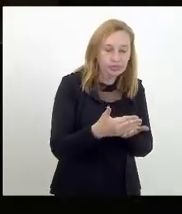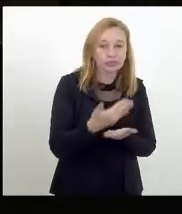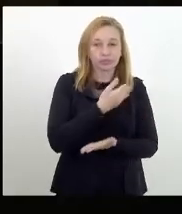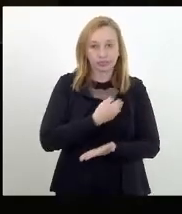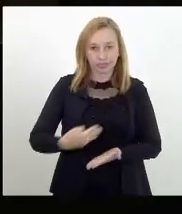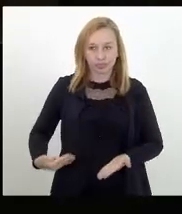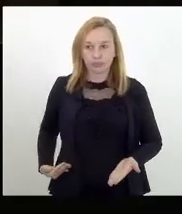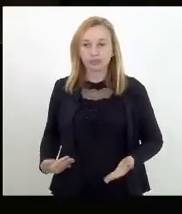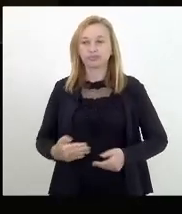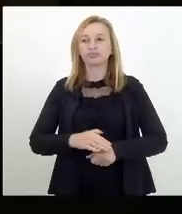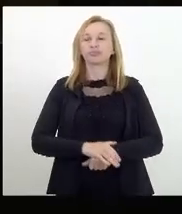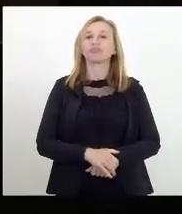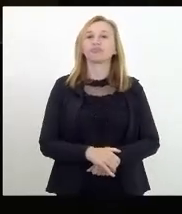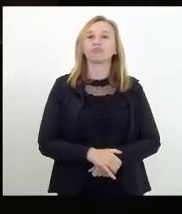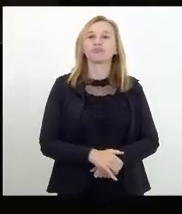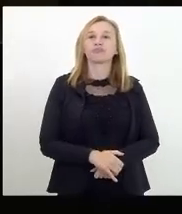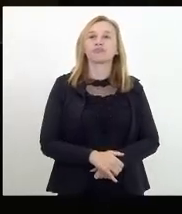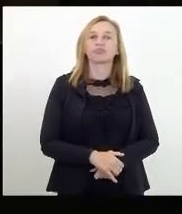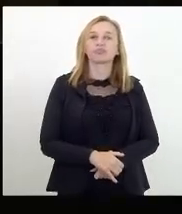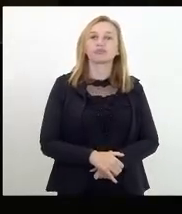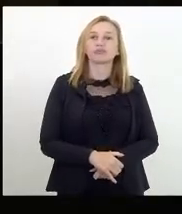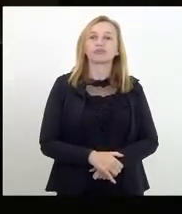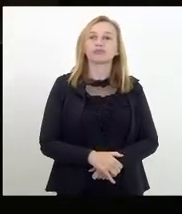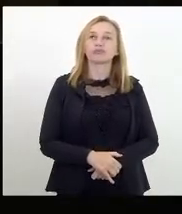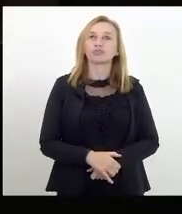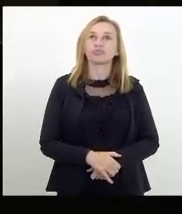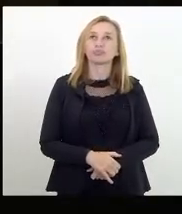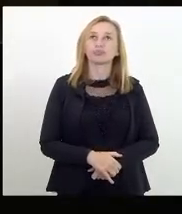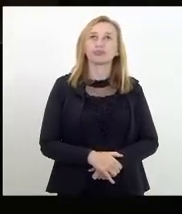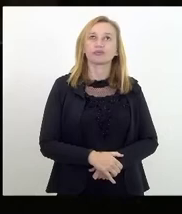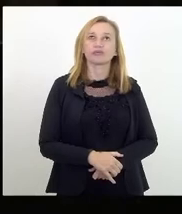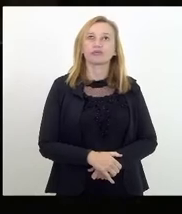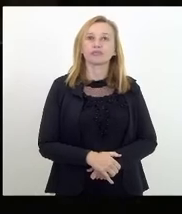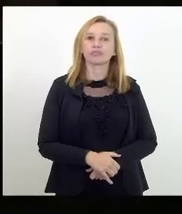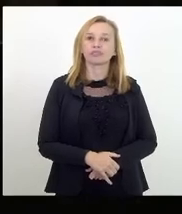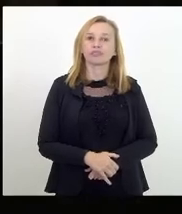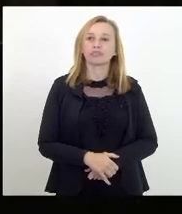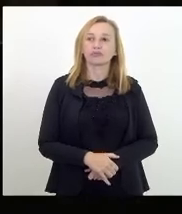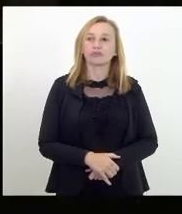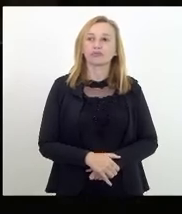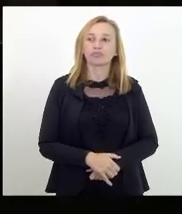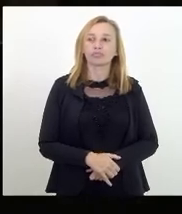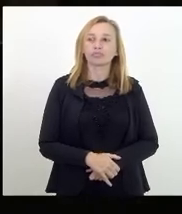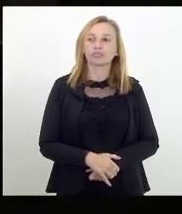governo instalado na de forma